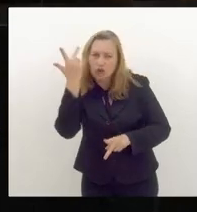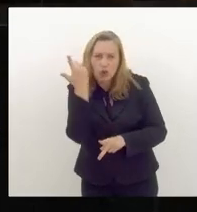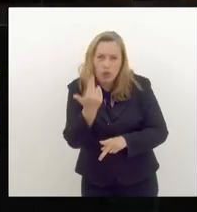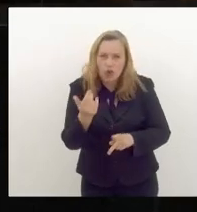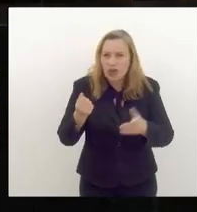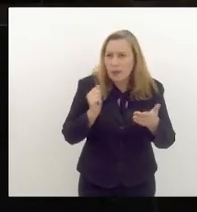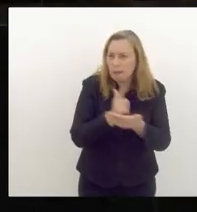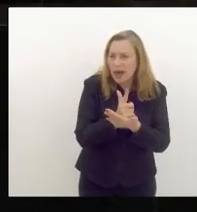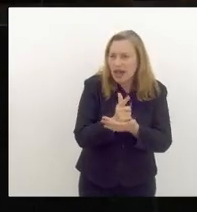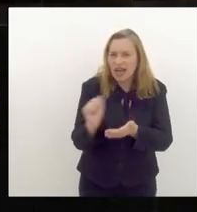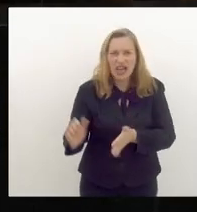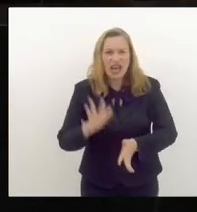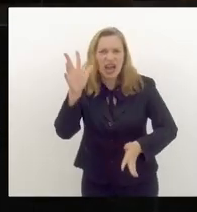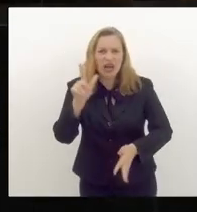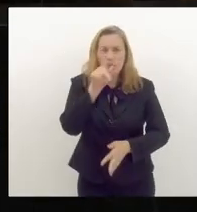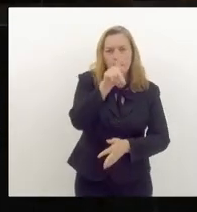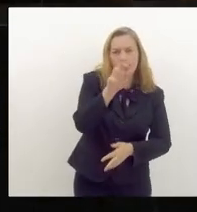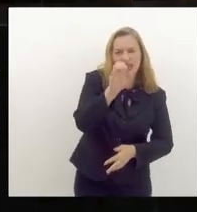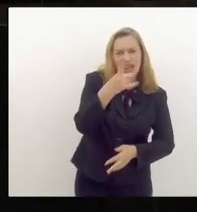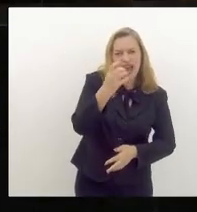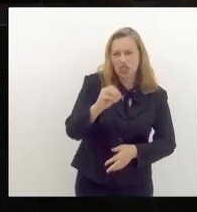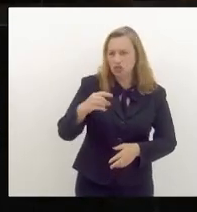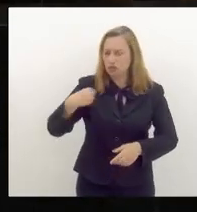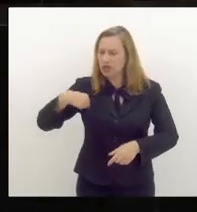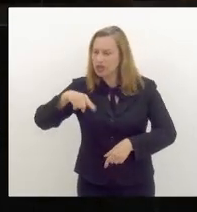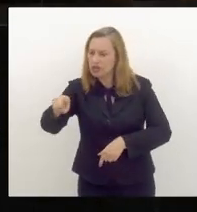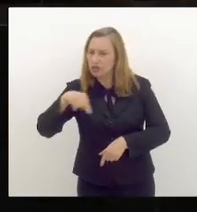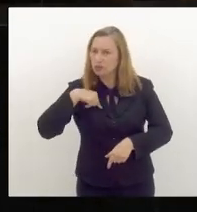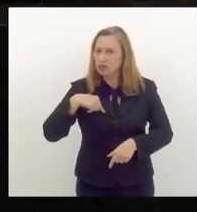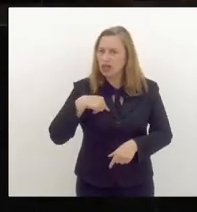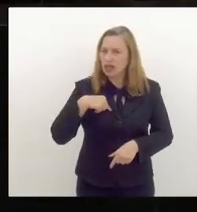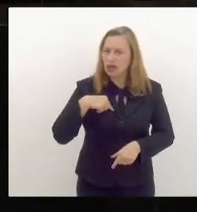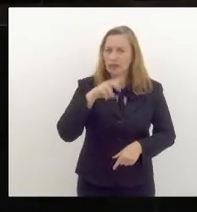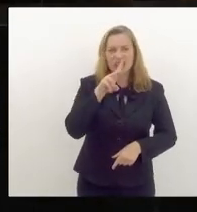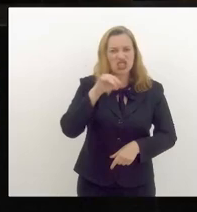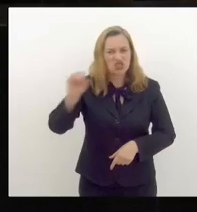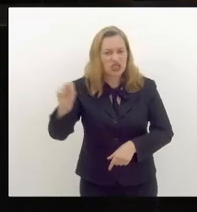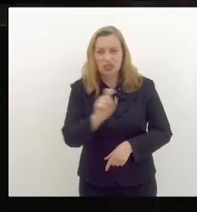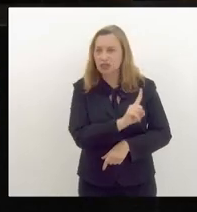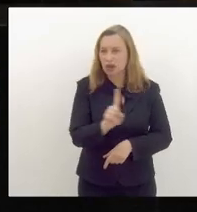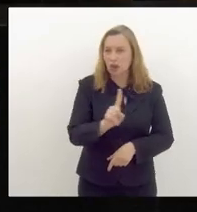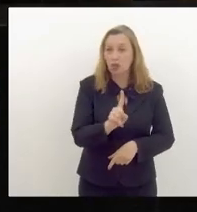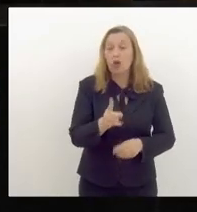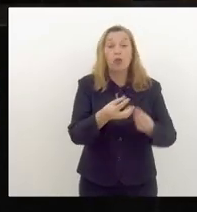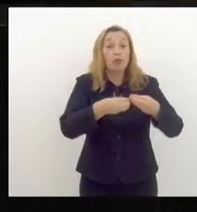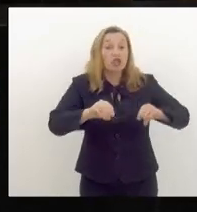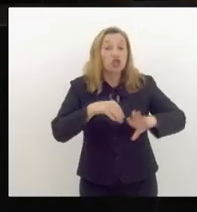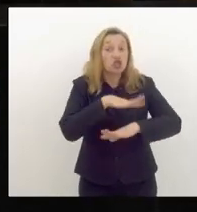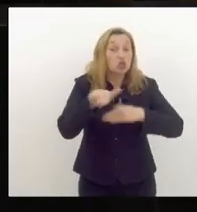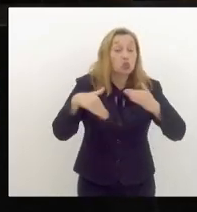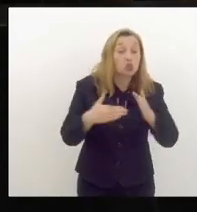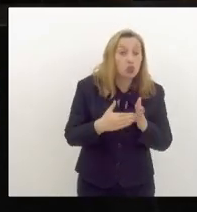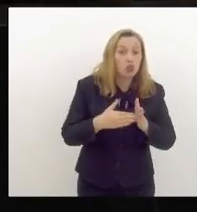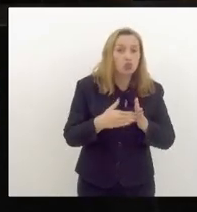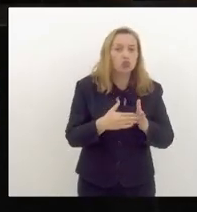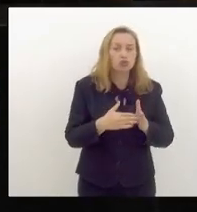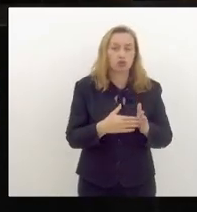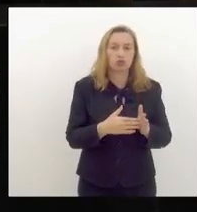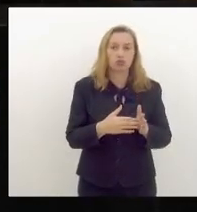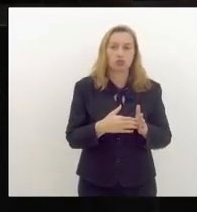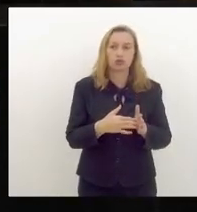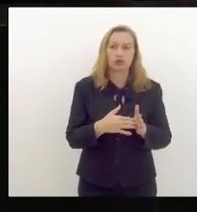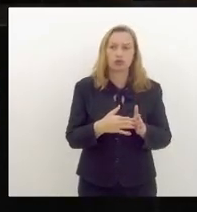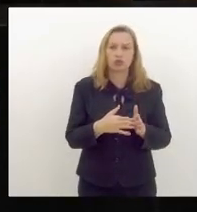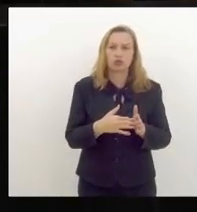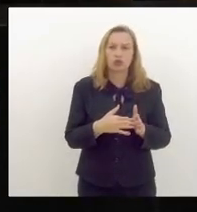todo que pagam pedágio muito caro para trafegar pelas vias concessionadas afeta toda uma cadeia produtiva